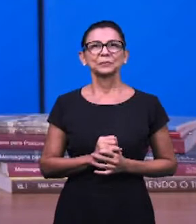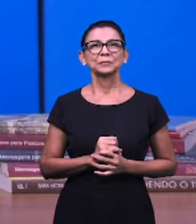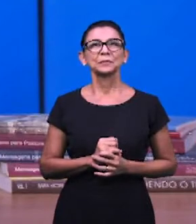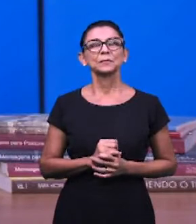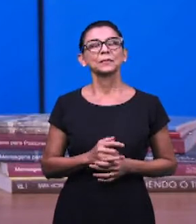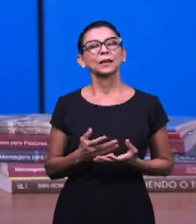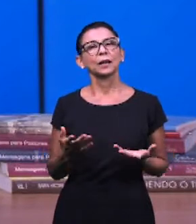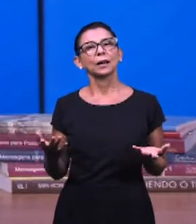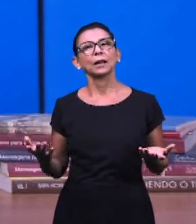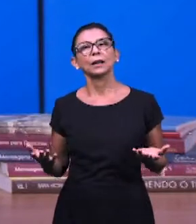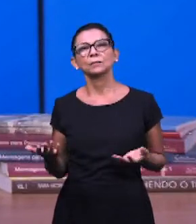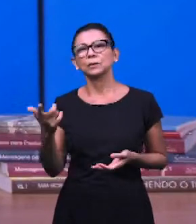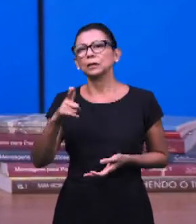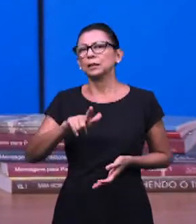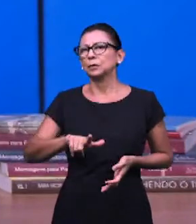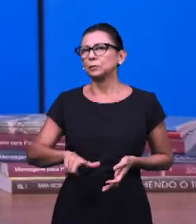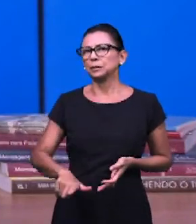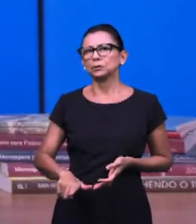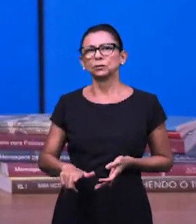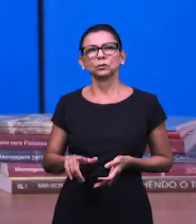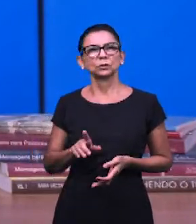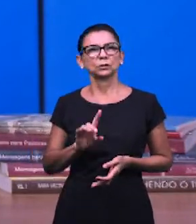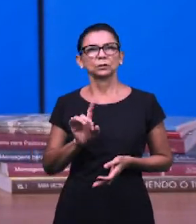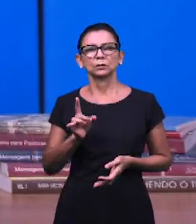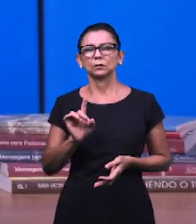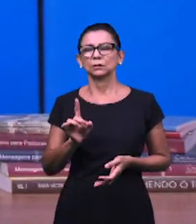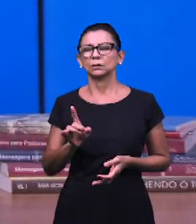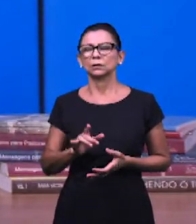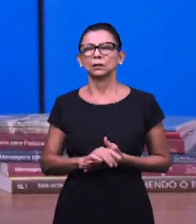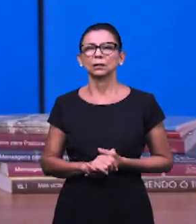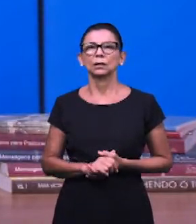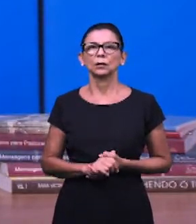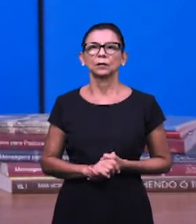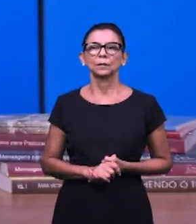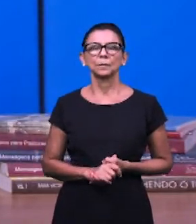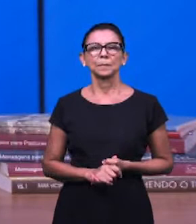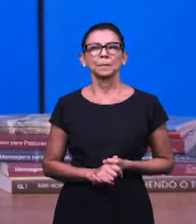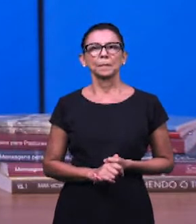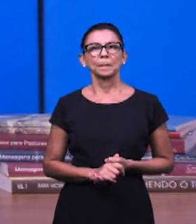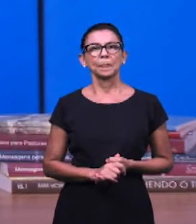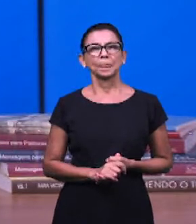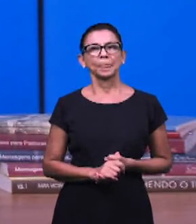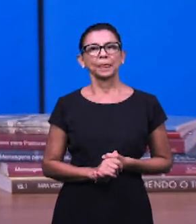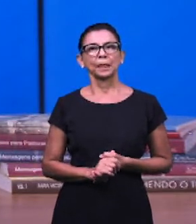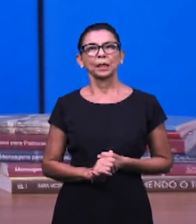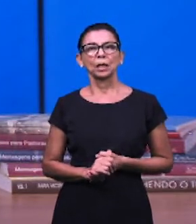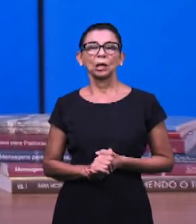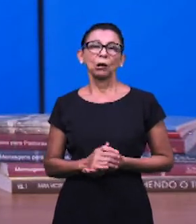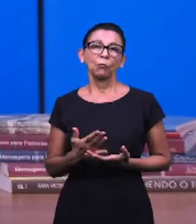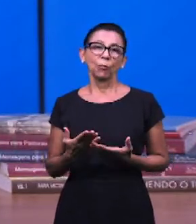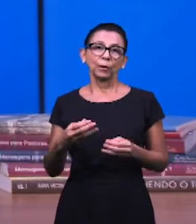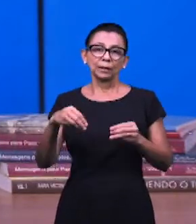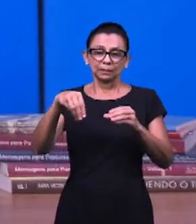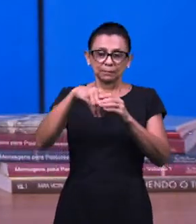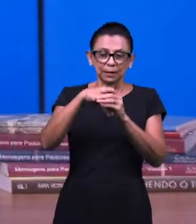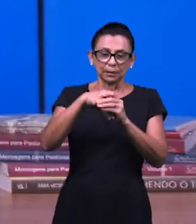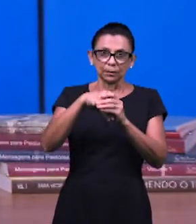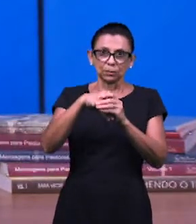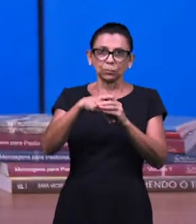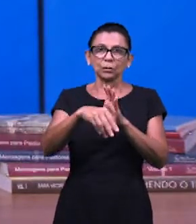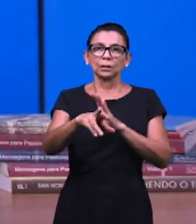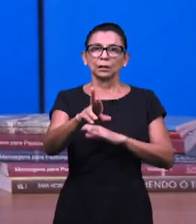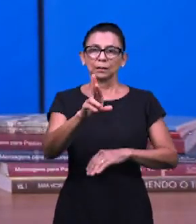E nós não vamos, inclusive, repetir ou citar os termos da pergunta, porque na própria